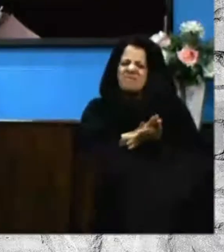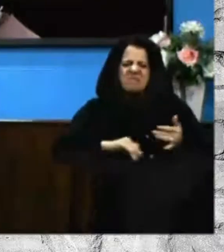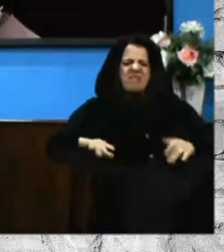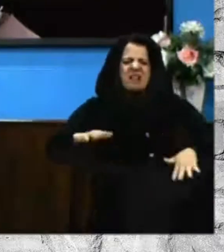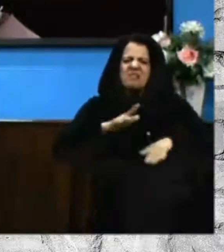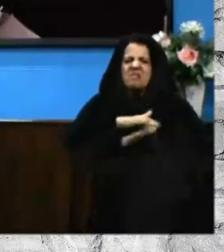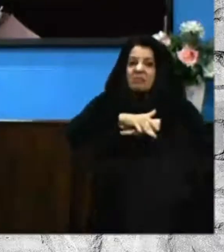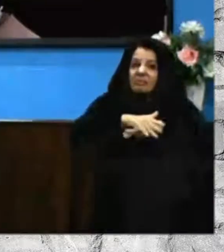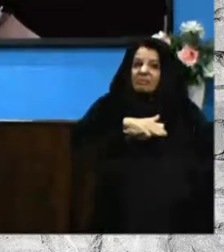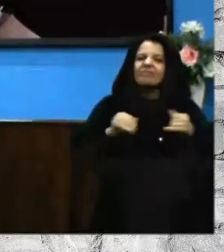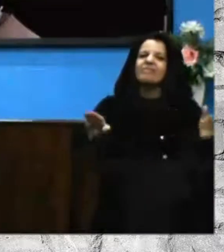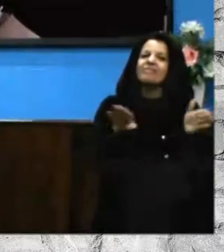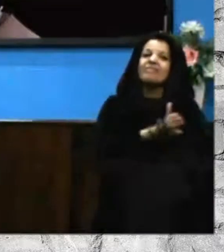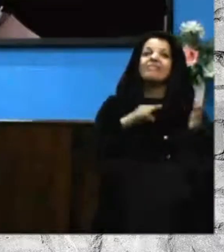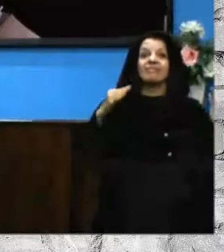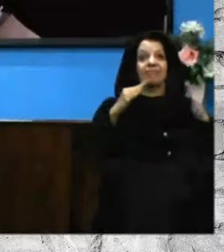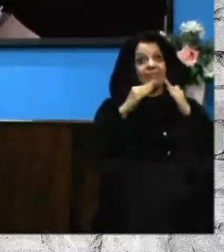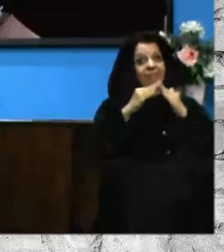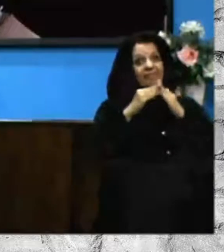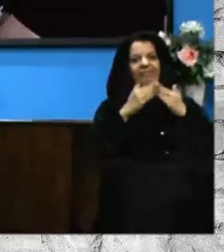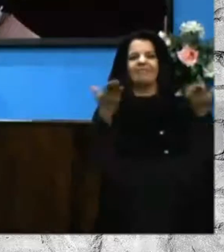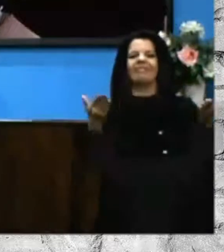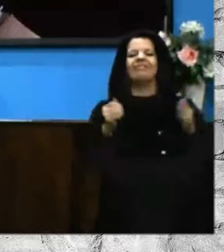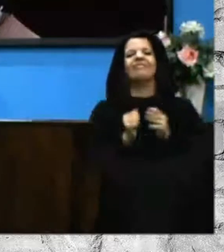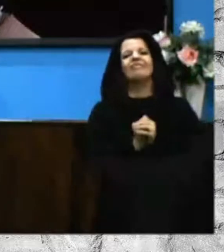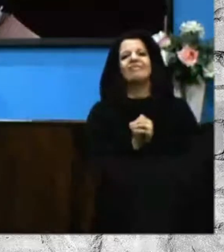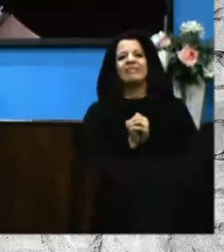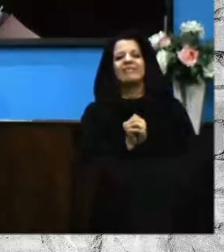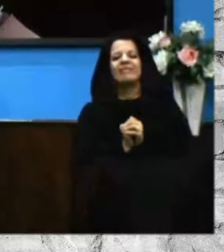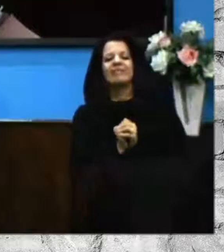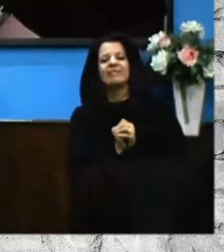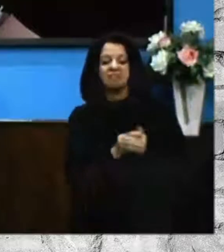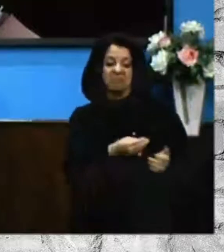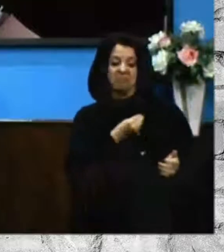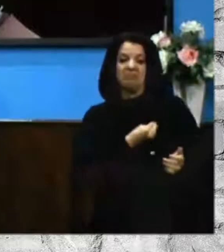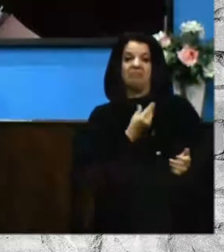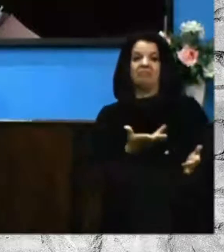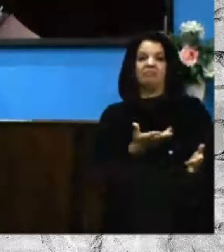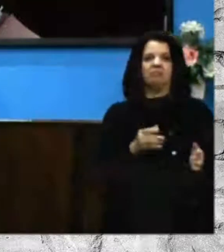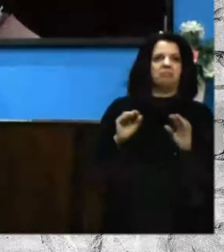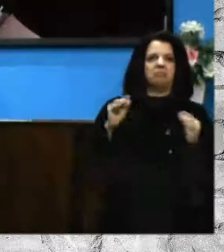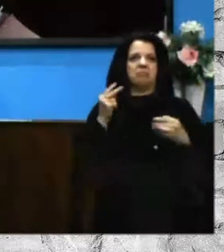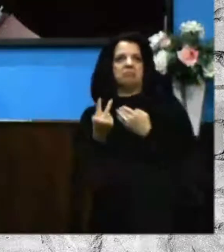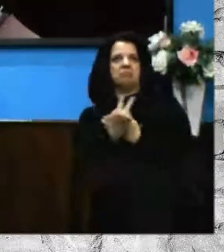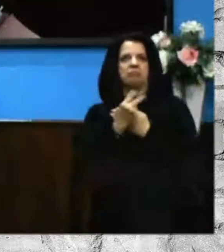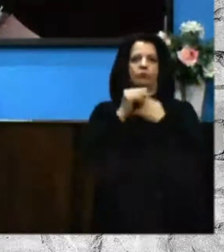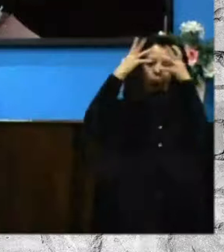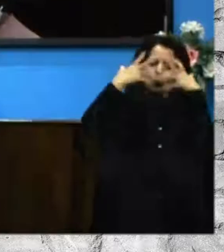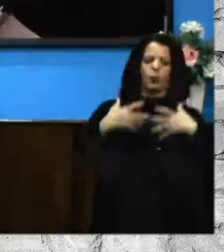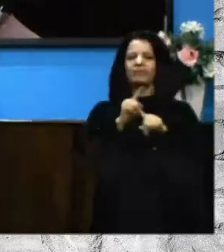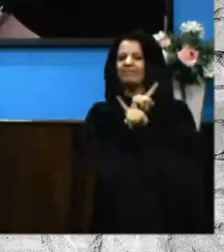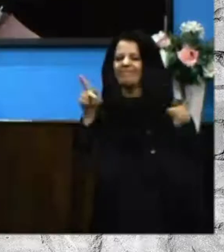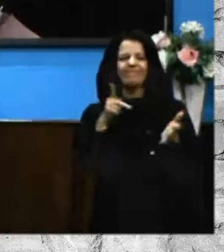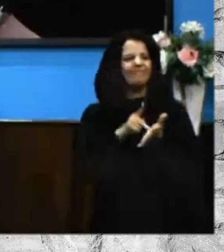vai estar com alguma brecha aberta na vida dessa pessoa. Ela está blindada. Ora, isso não é